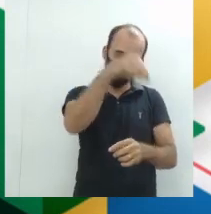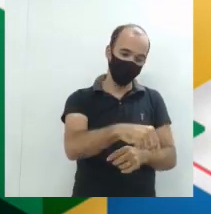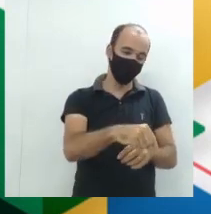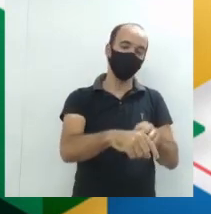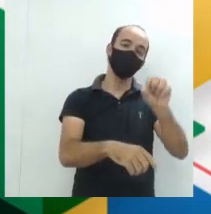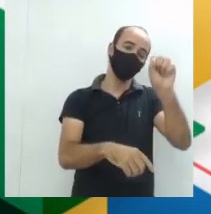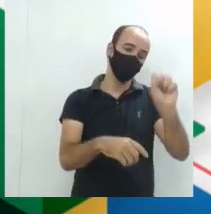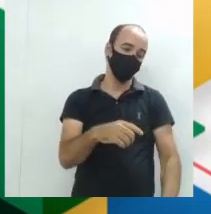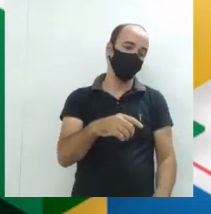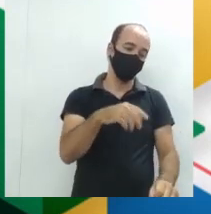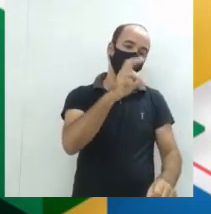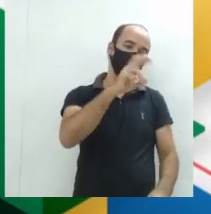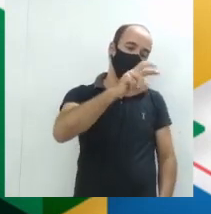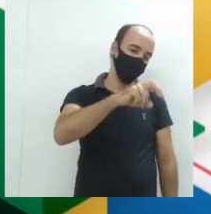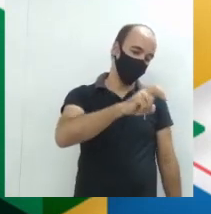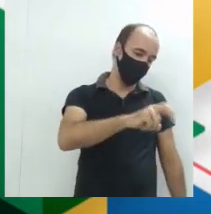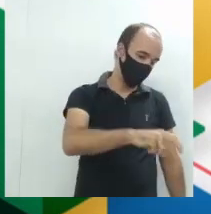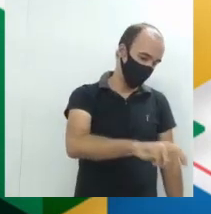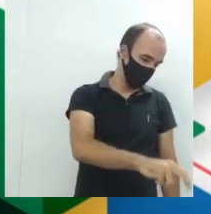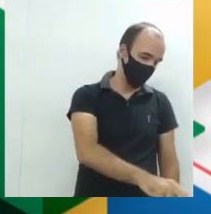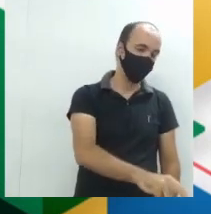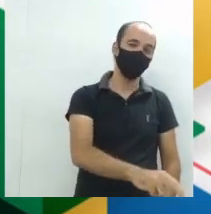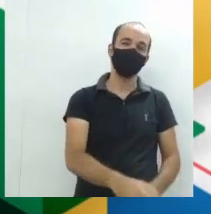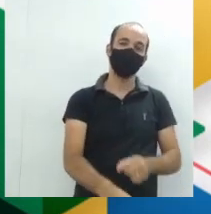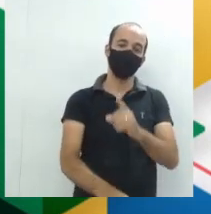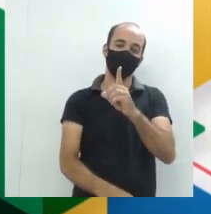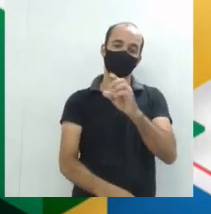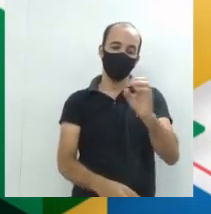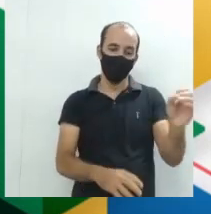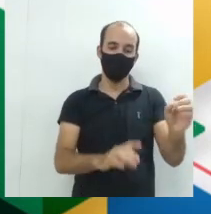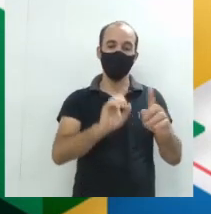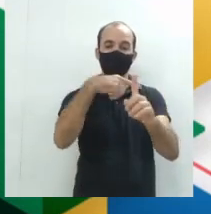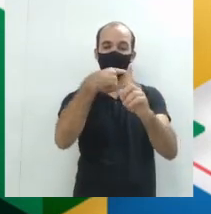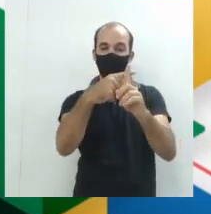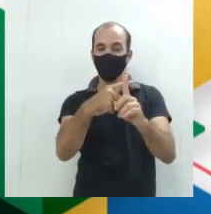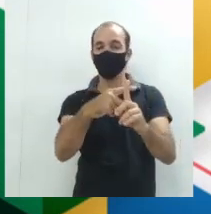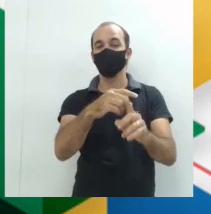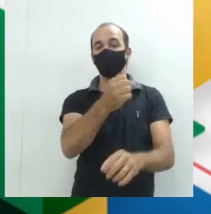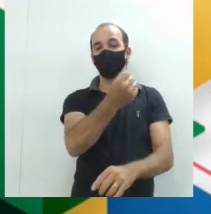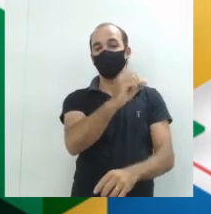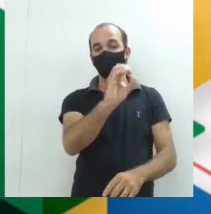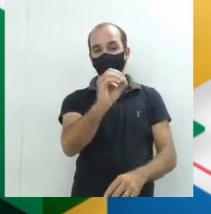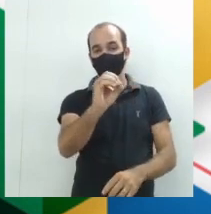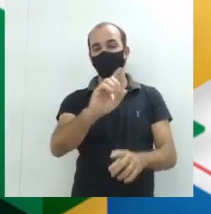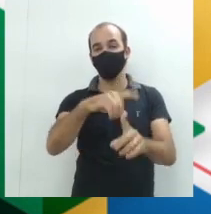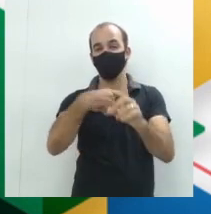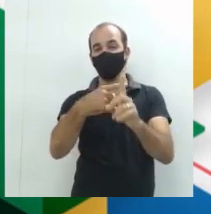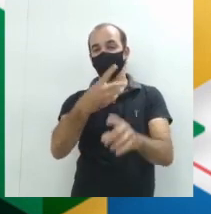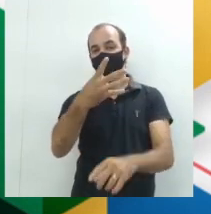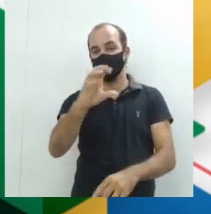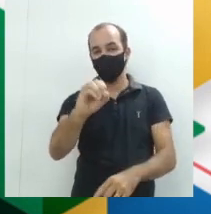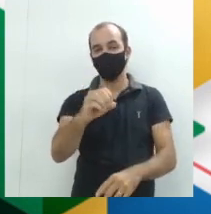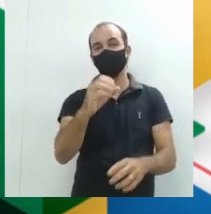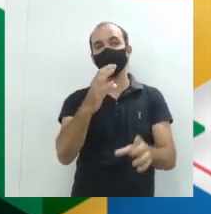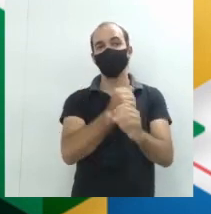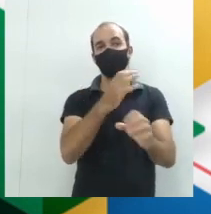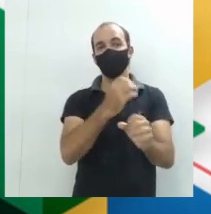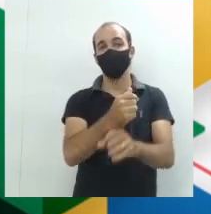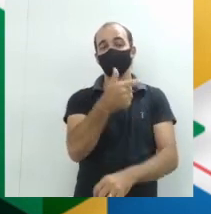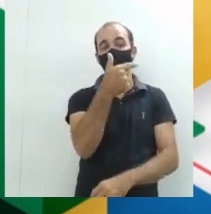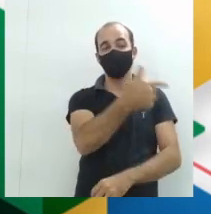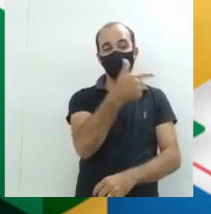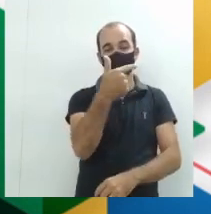sul, 180 mais 40, linha fera, 220. Então a distância, linha escalar,